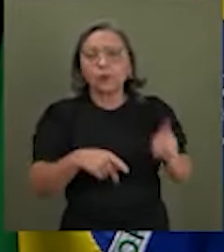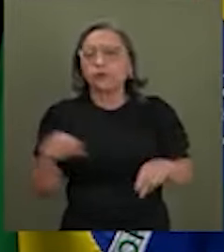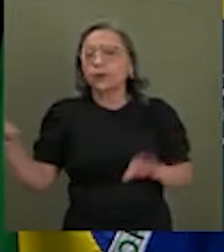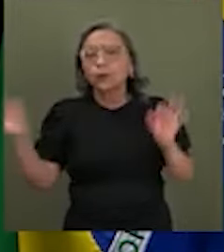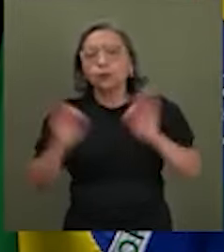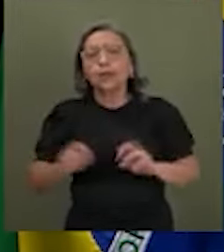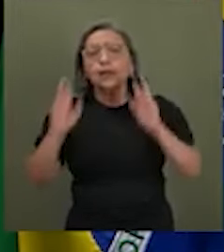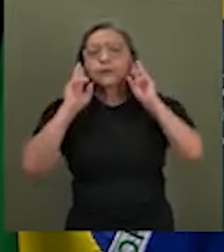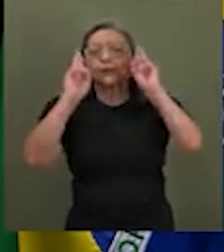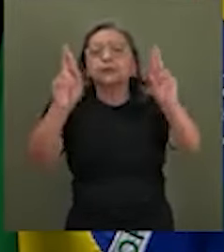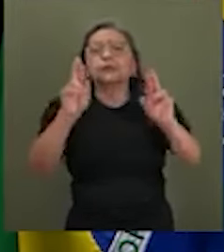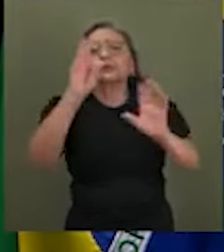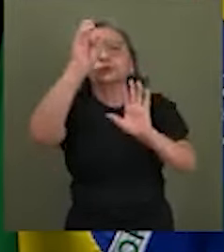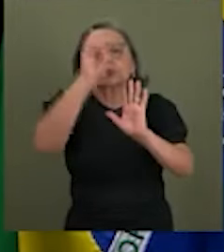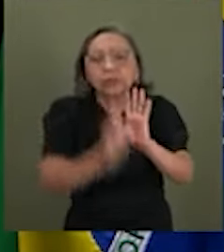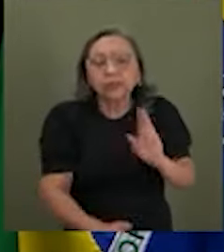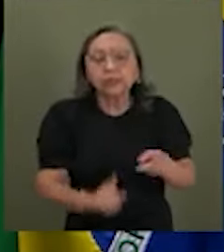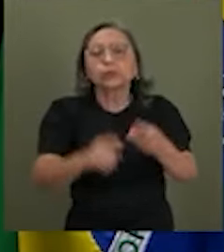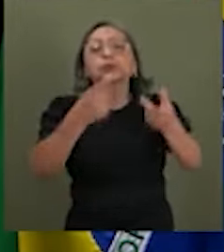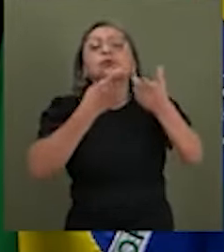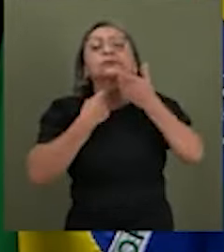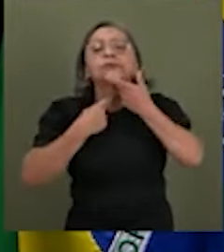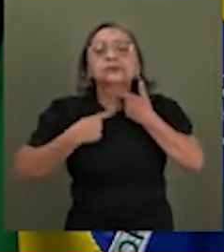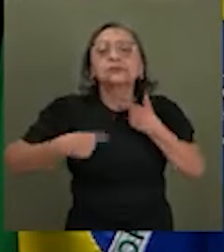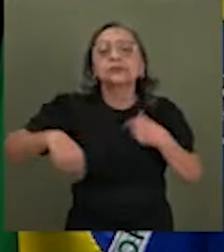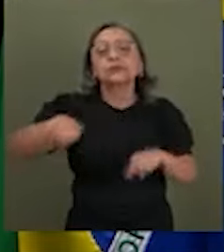respeitando o desejo de